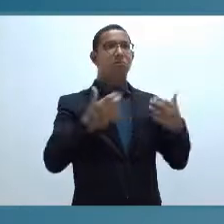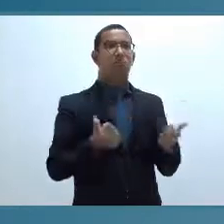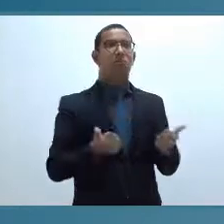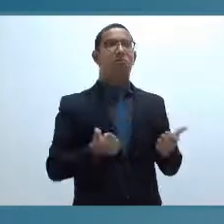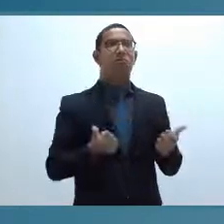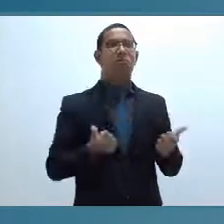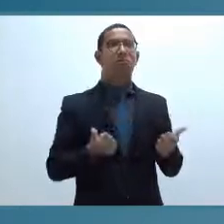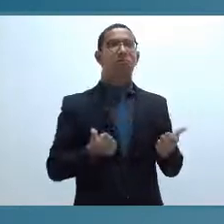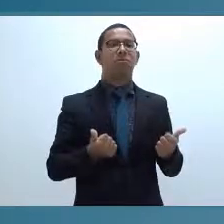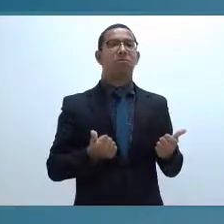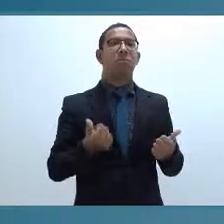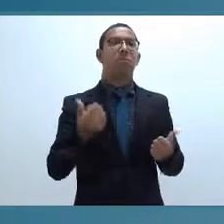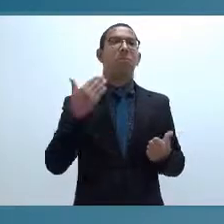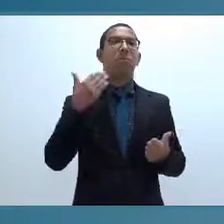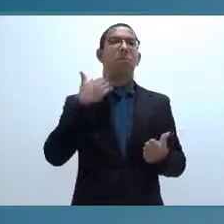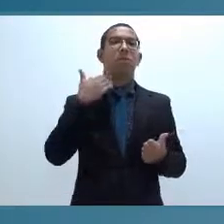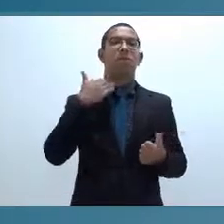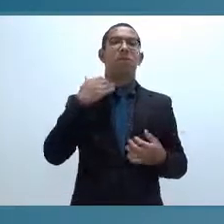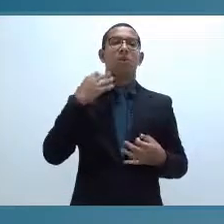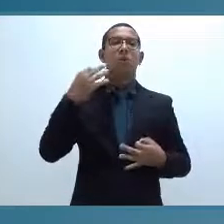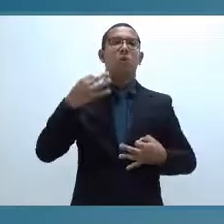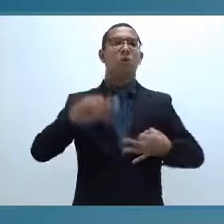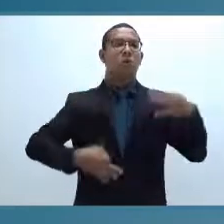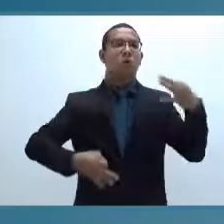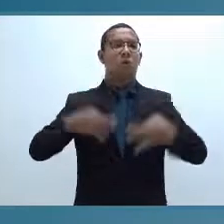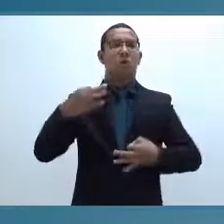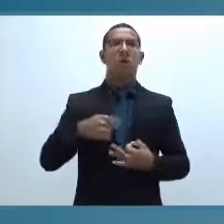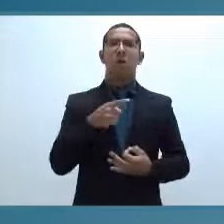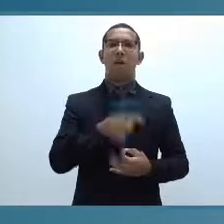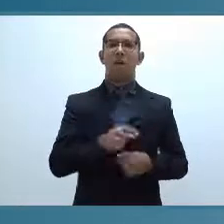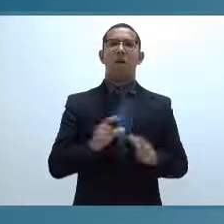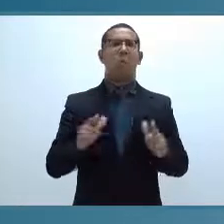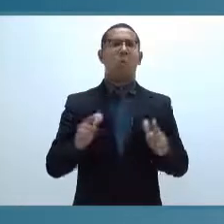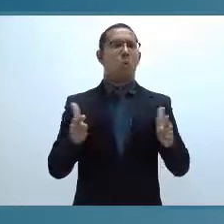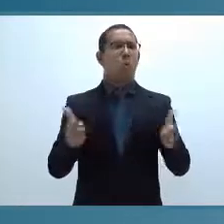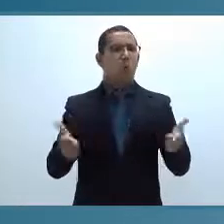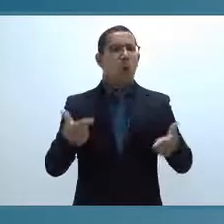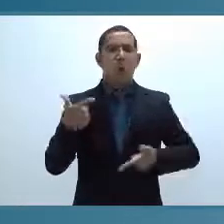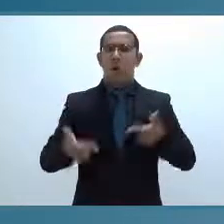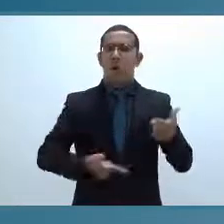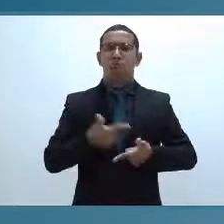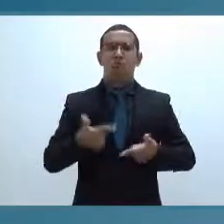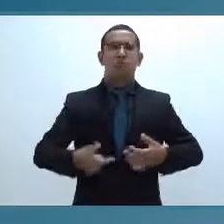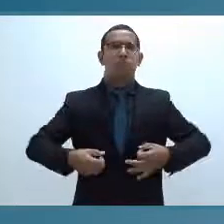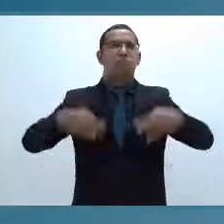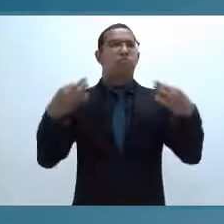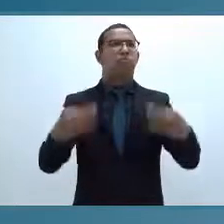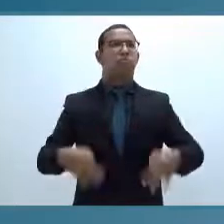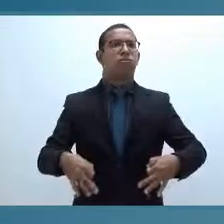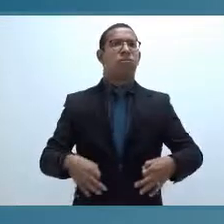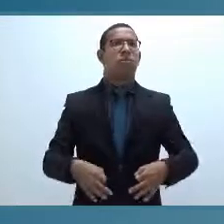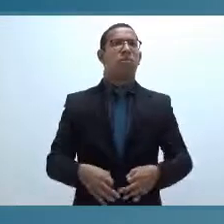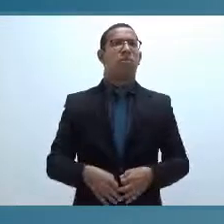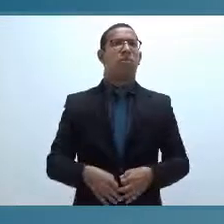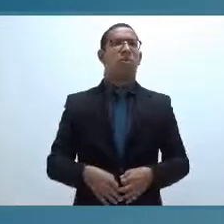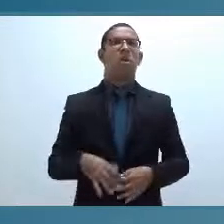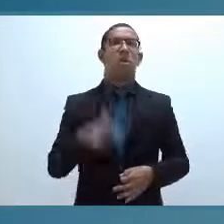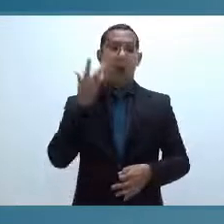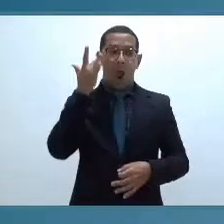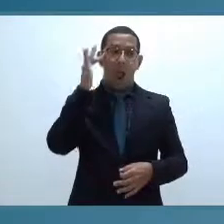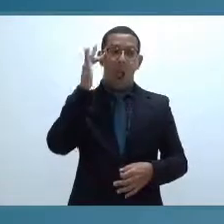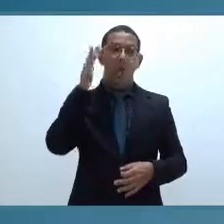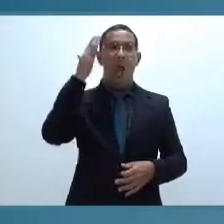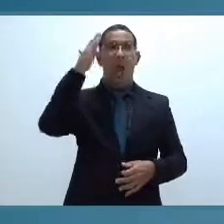A juíza é uma juíza comprometida. Eu acredito que isso daí ela atenderá.